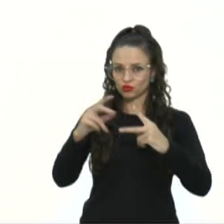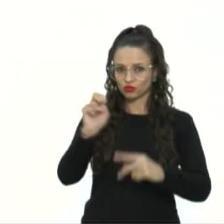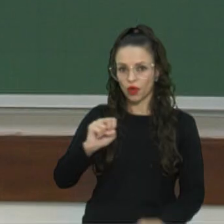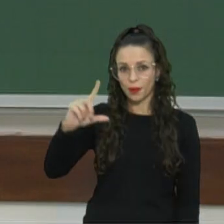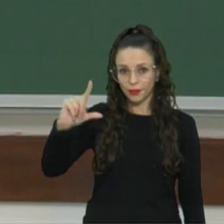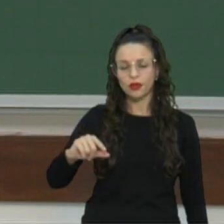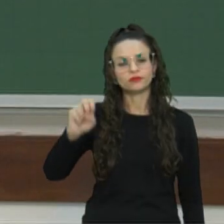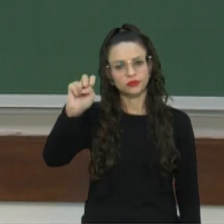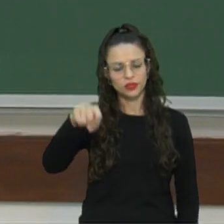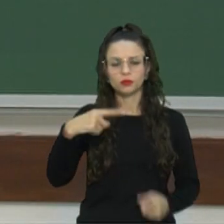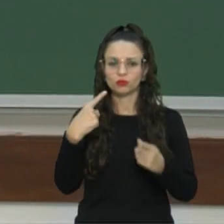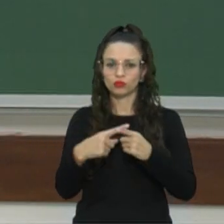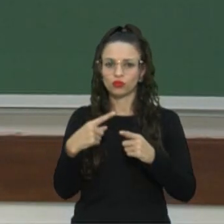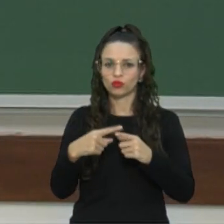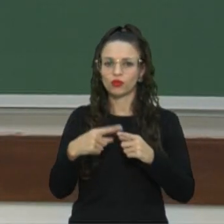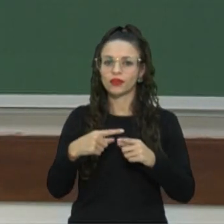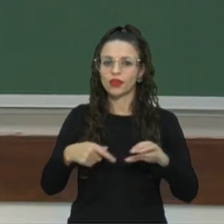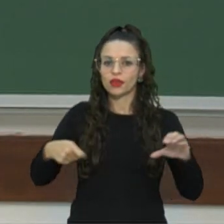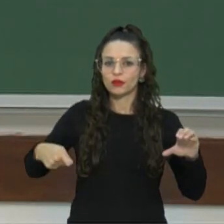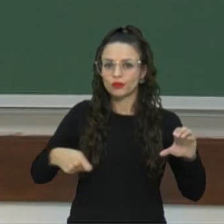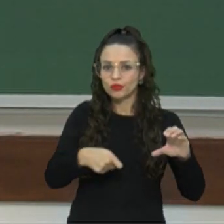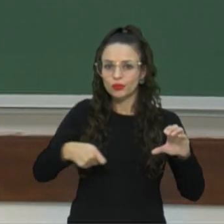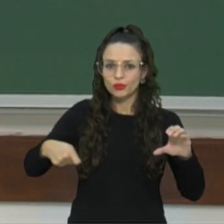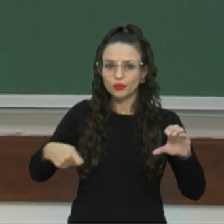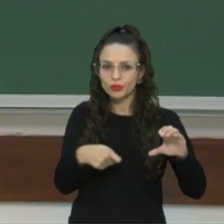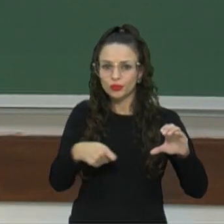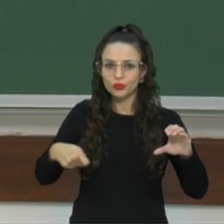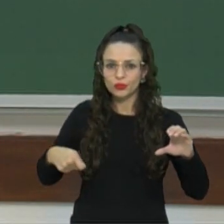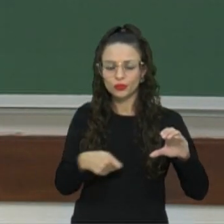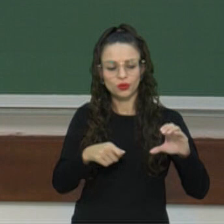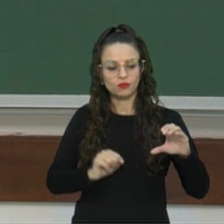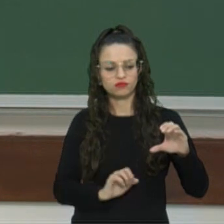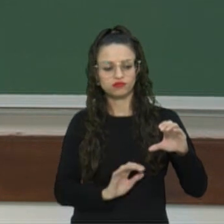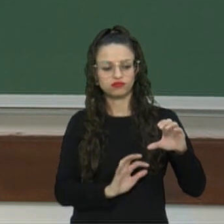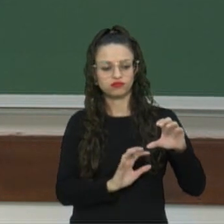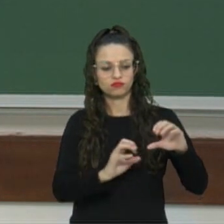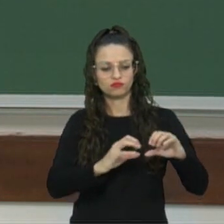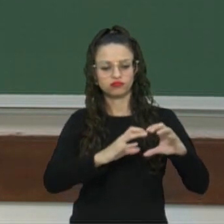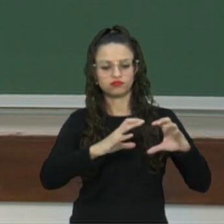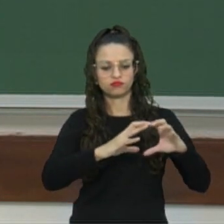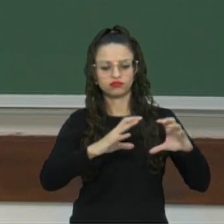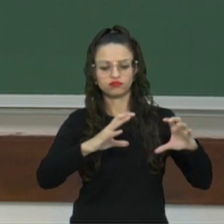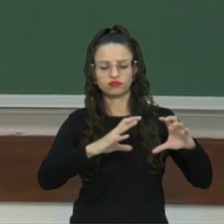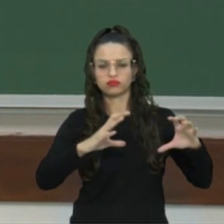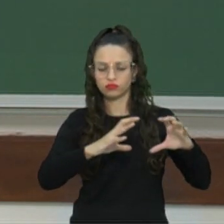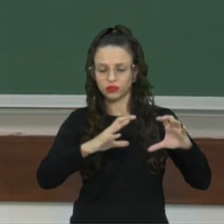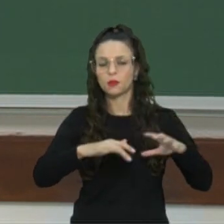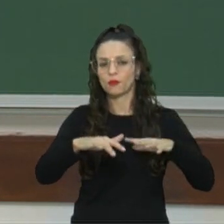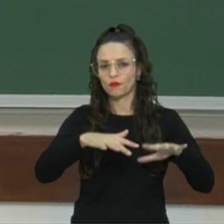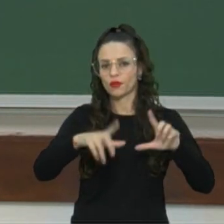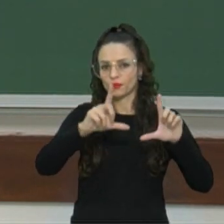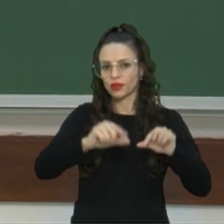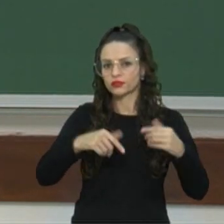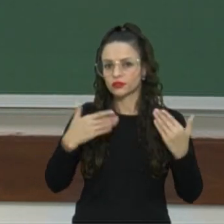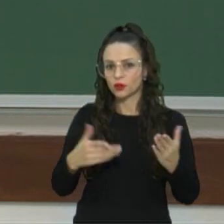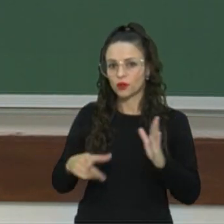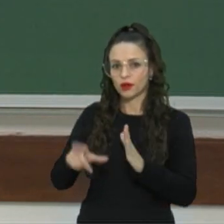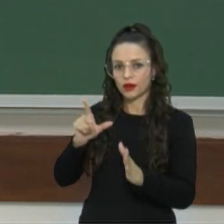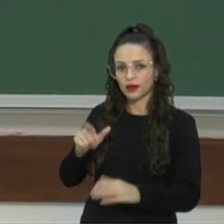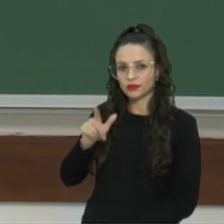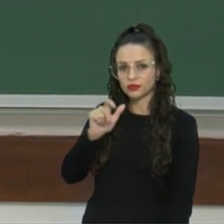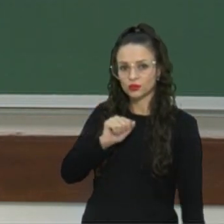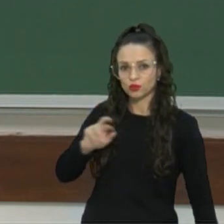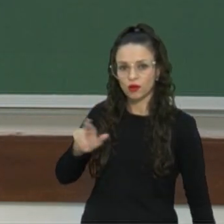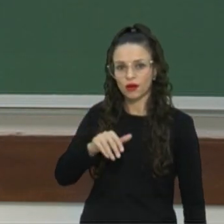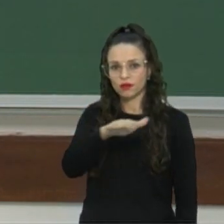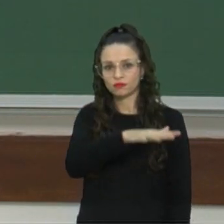eu estou colocando o ar dentro do pneu e aí eu estou confinando ele lá. Estou diminuindo o espaço onde ele pode se movimentar. Antes esse ar tinha todo